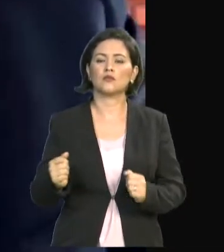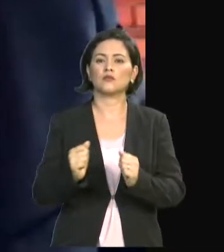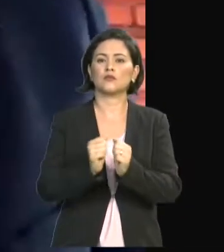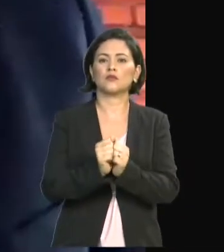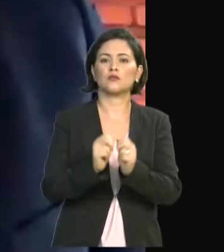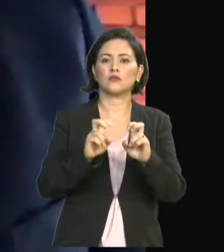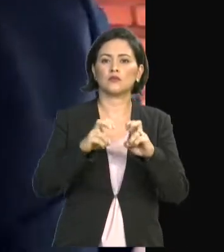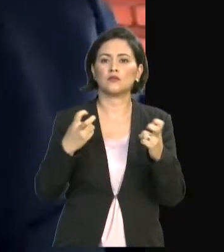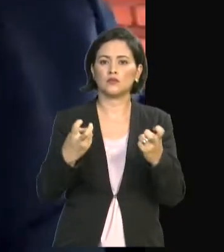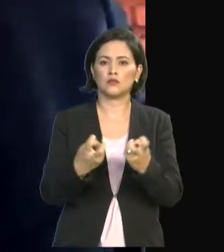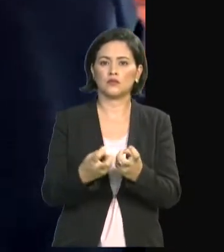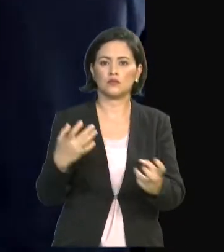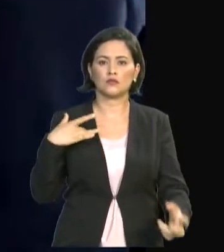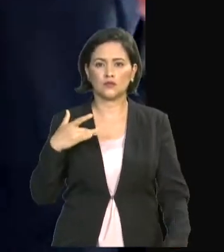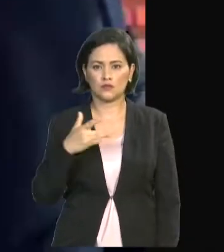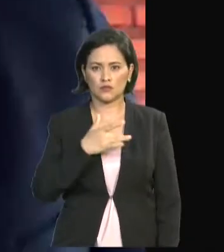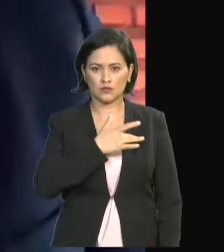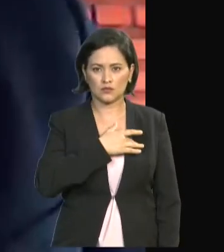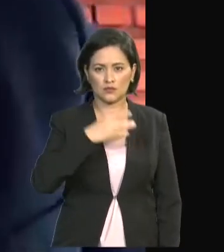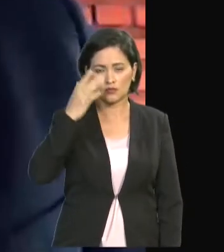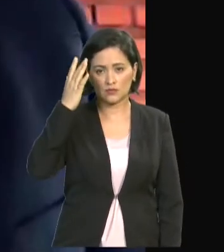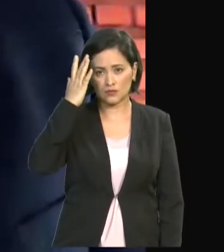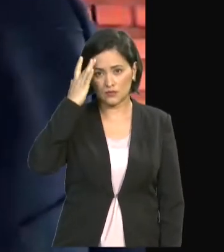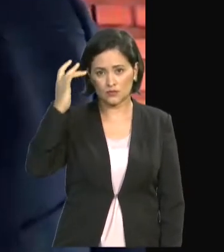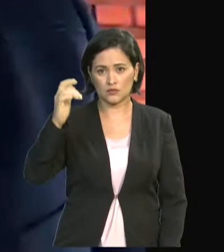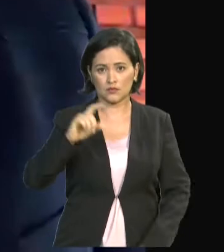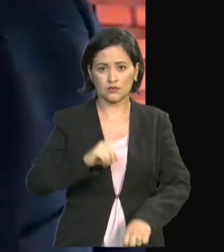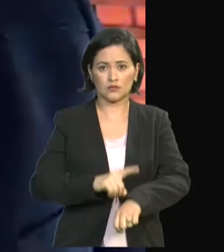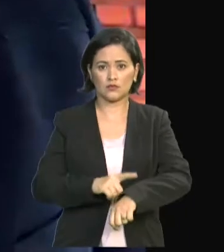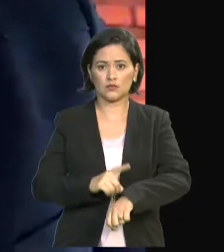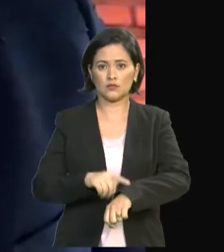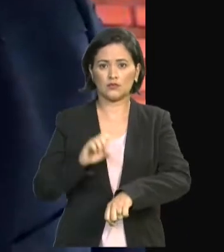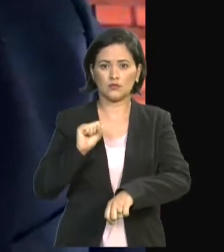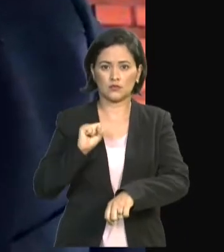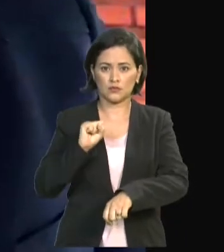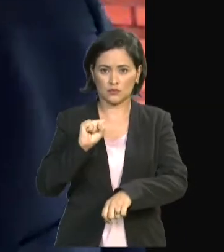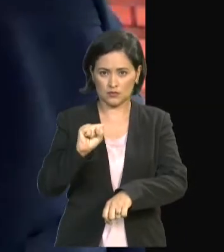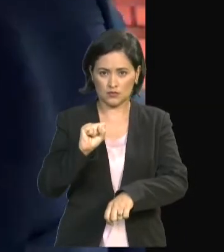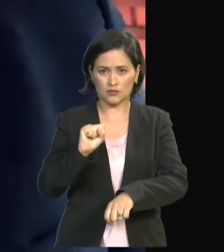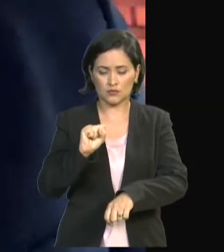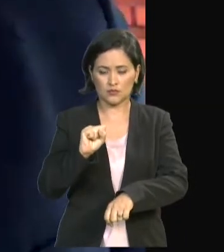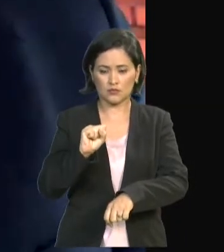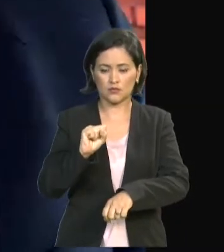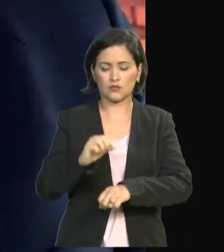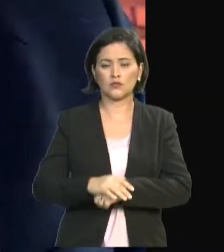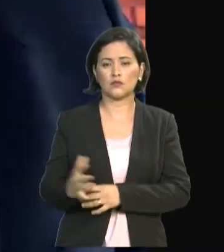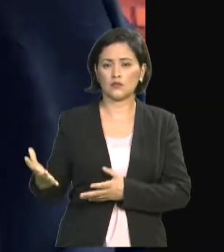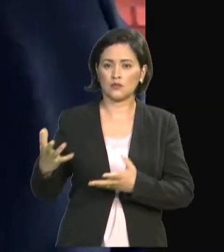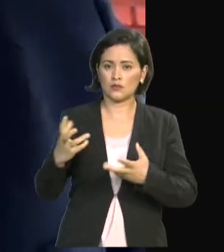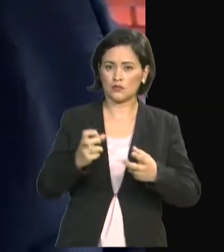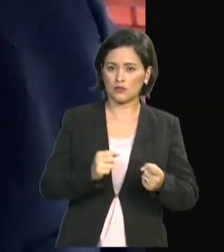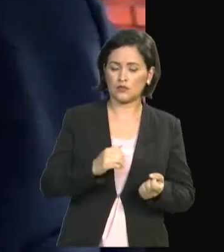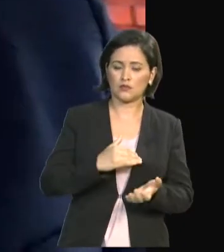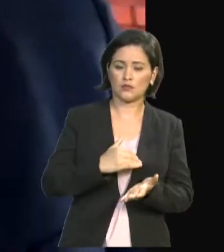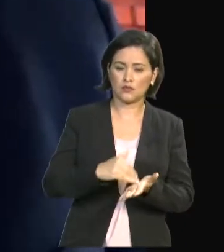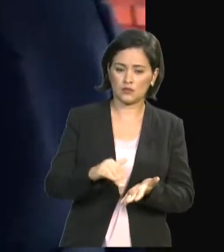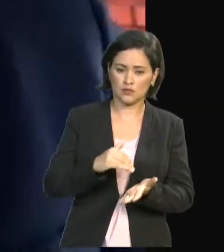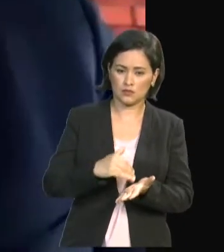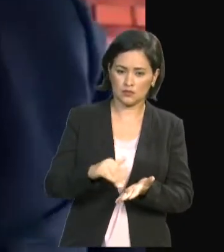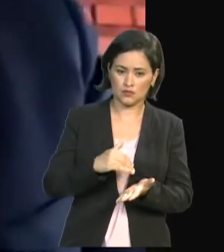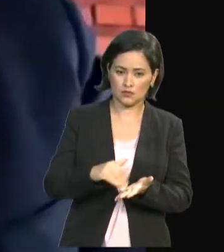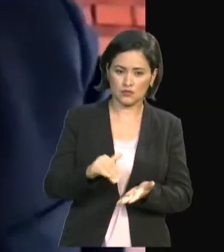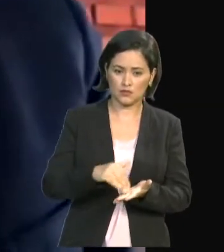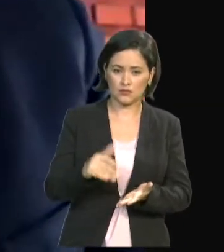da manhã, às 8 horas da manhã, para que a gente possa receber o senhor secretário de Estado da Saúde, Dr. Carlos